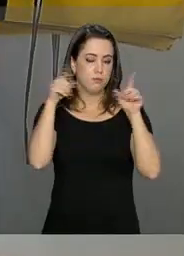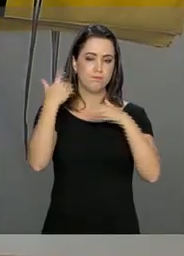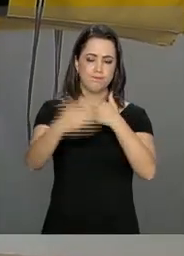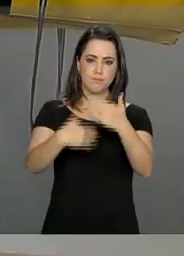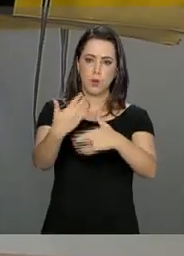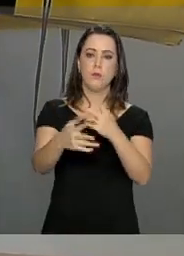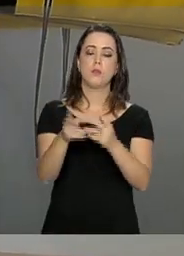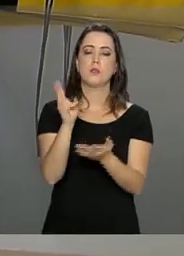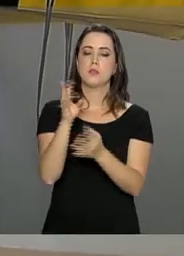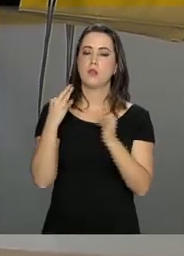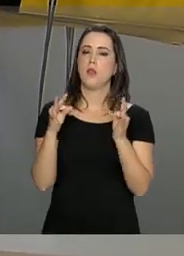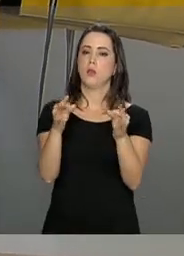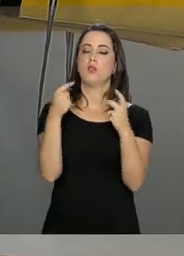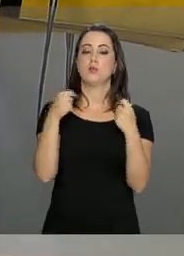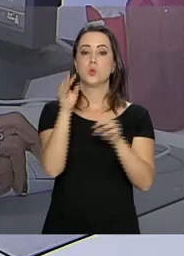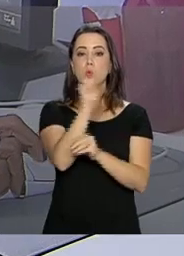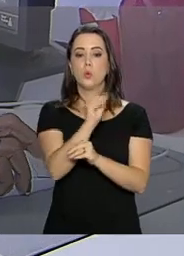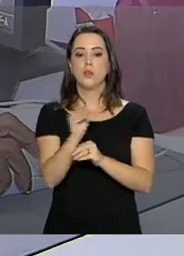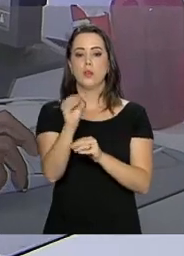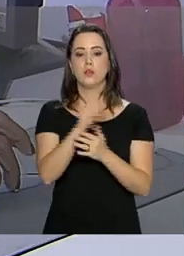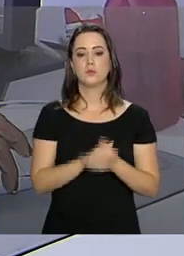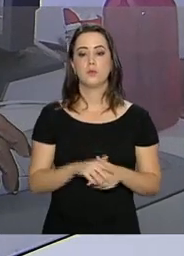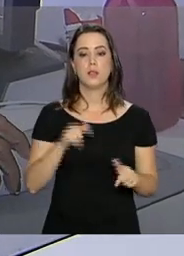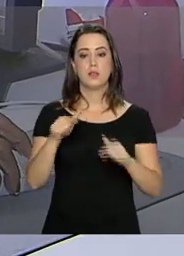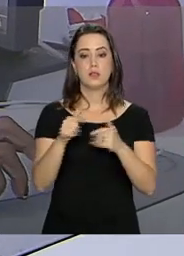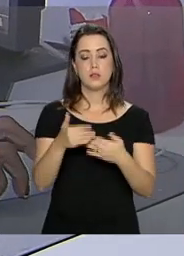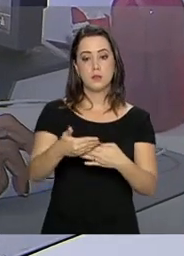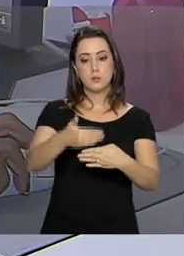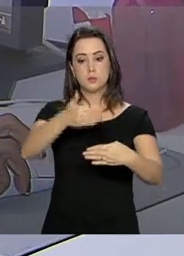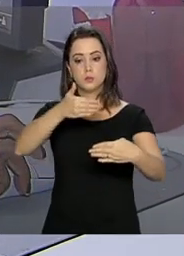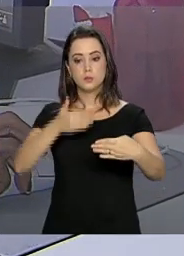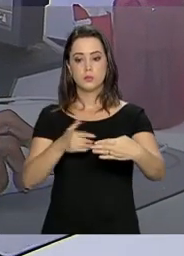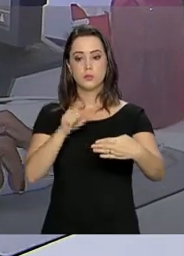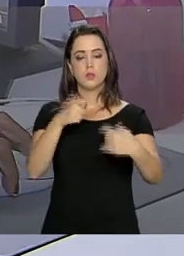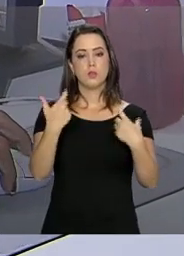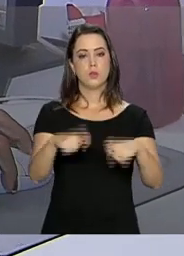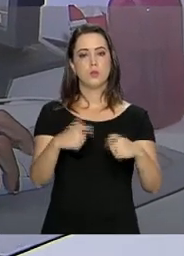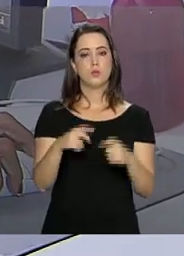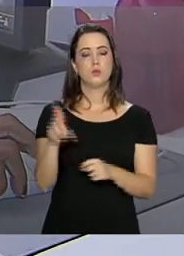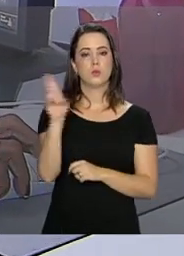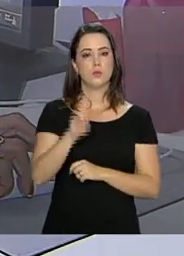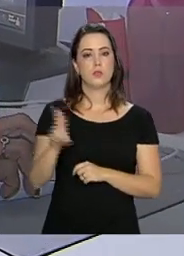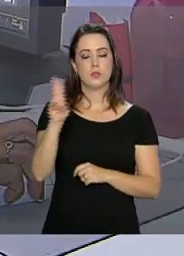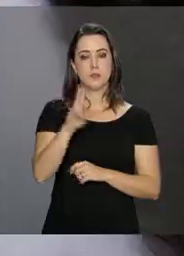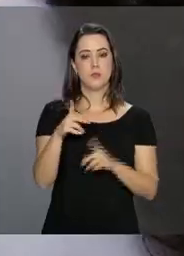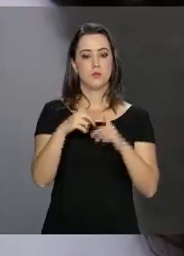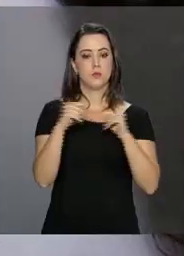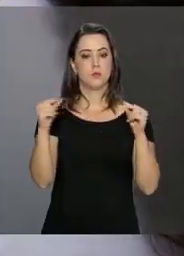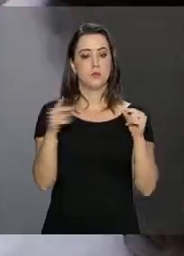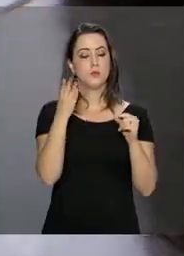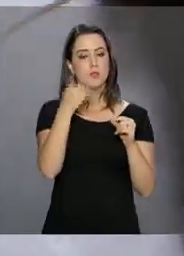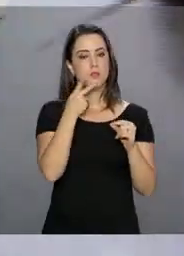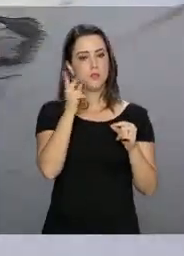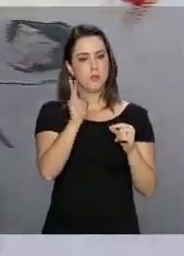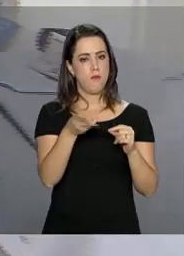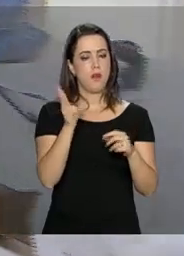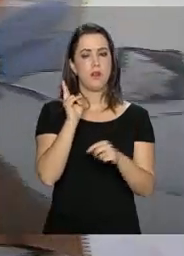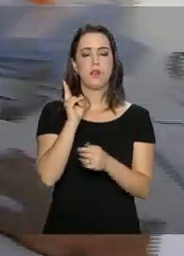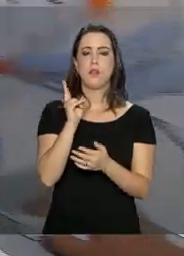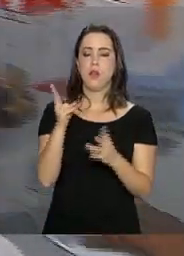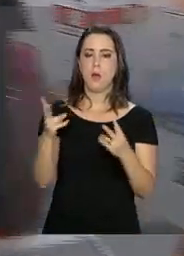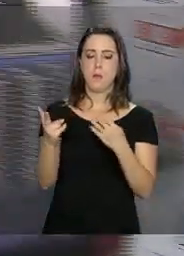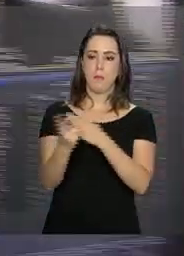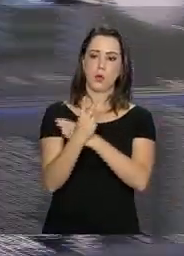alguns cuidados são fundamentais. Ela trabalha no laboratório do Hospital Universitário de Brasília e conta que a